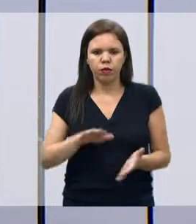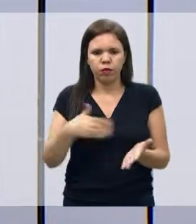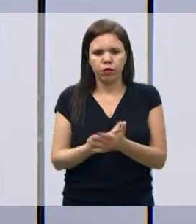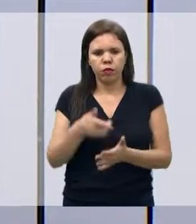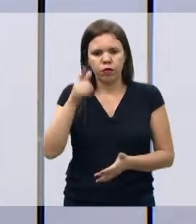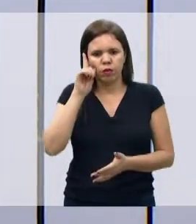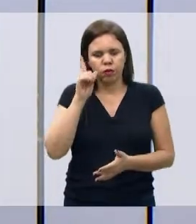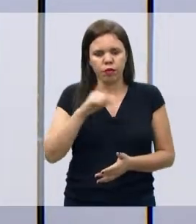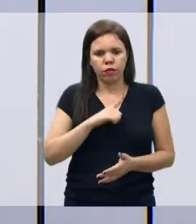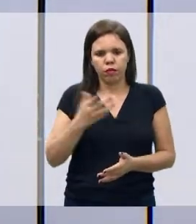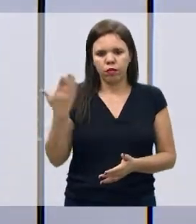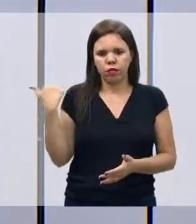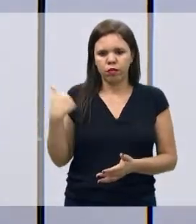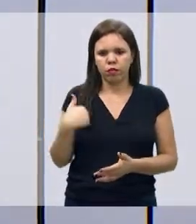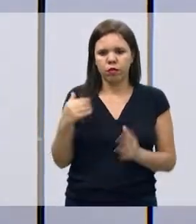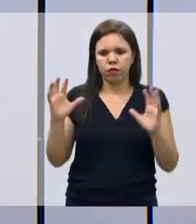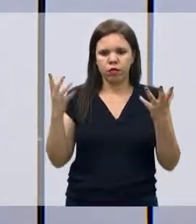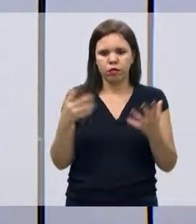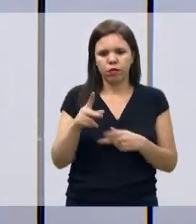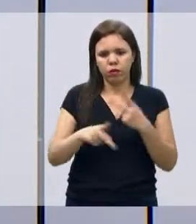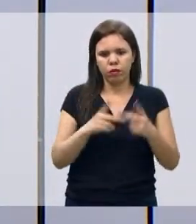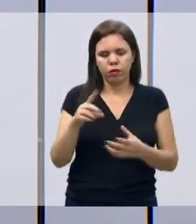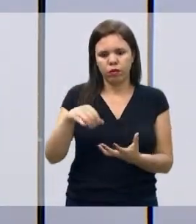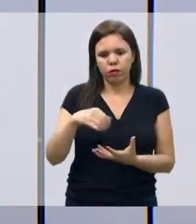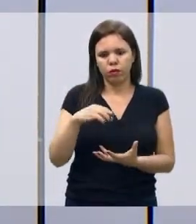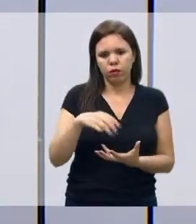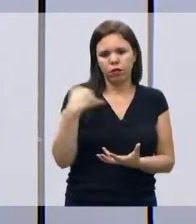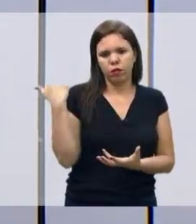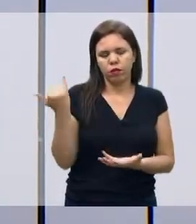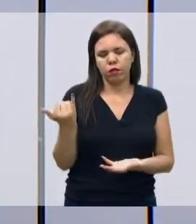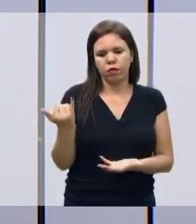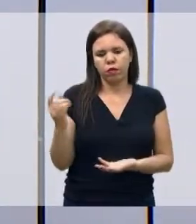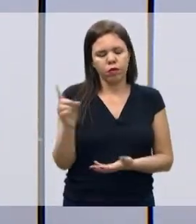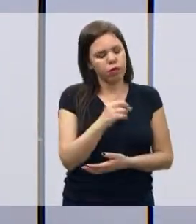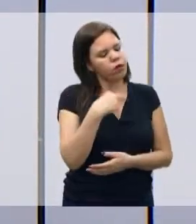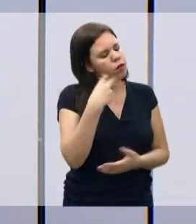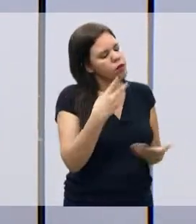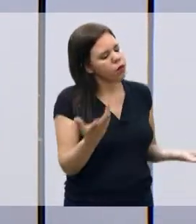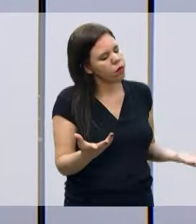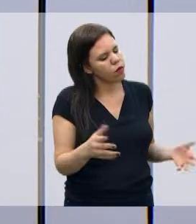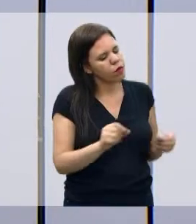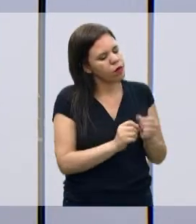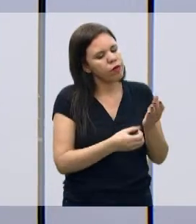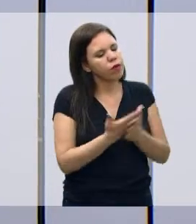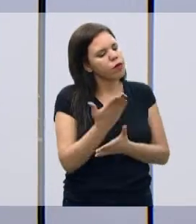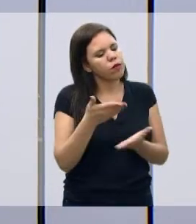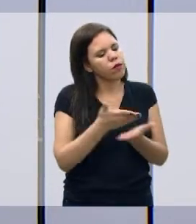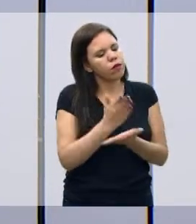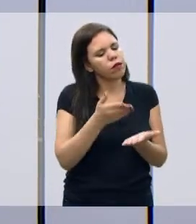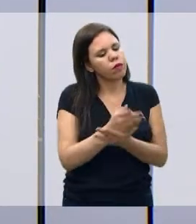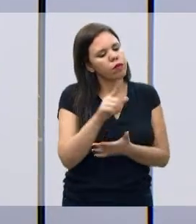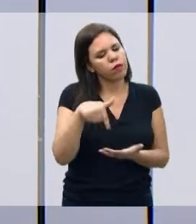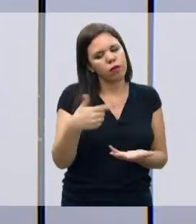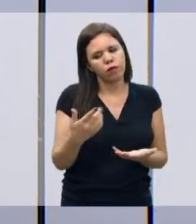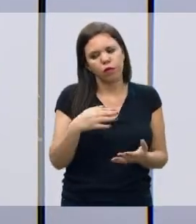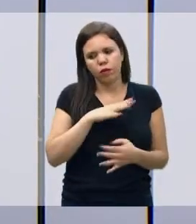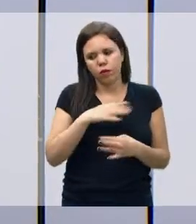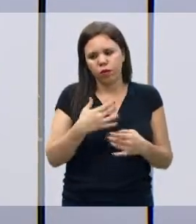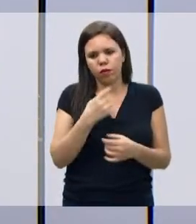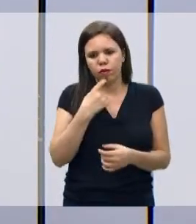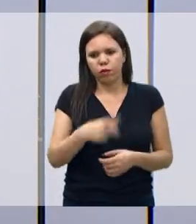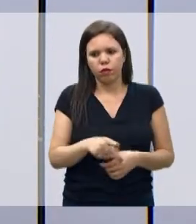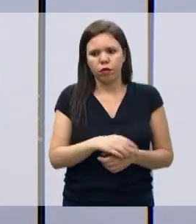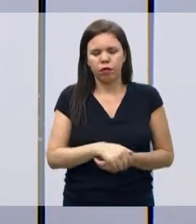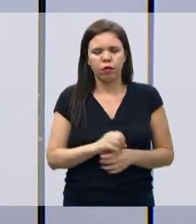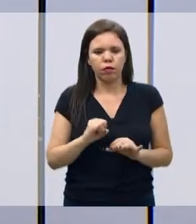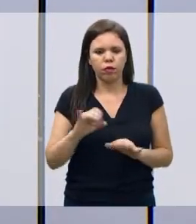mesmo eu estive numa festa e o idoso chegou para o vereador, quando é que isso vai ser aprovado na cidade de Campinas,